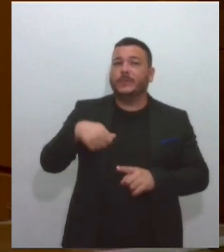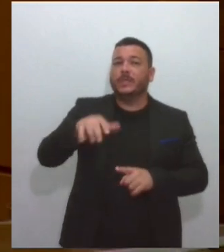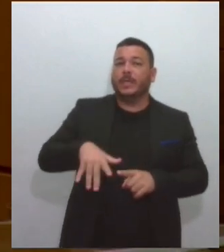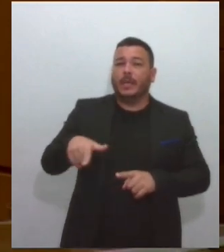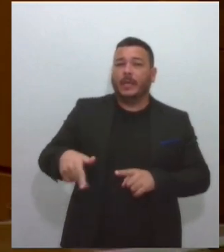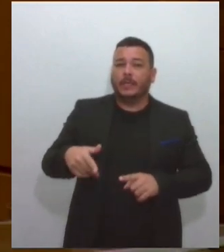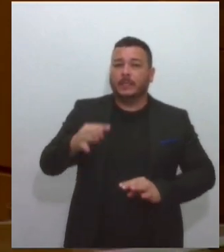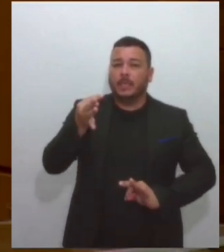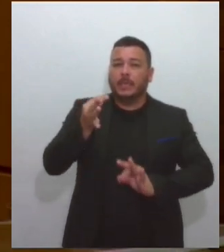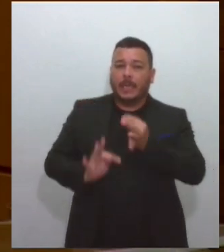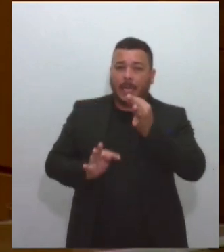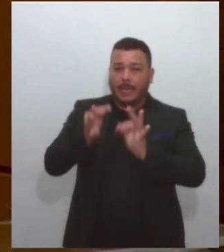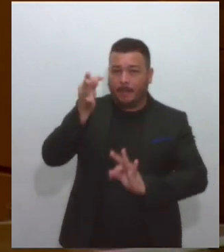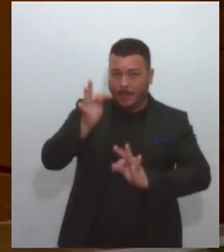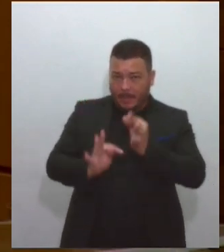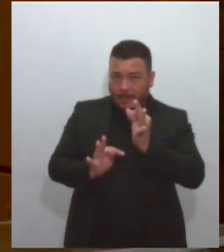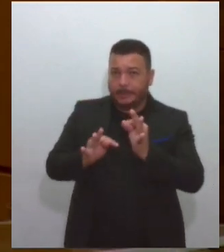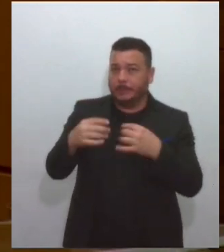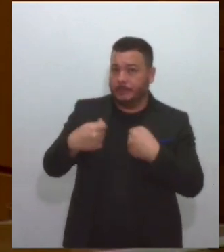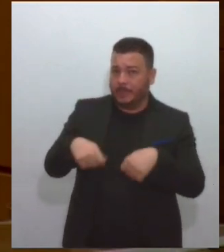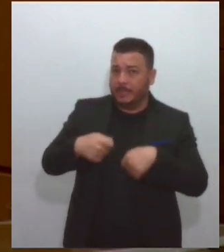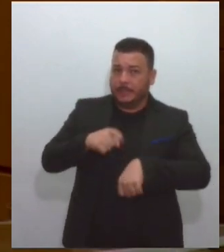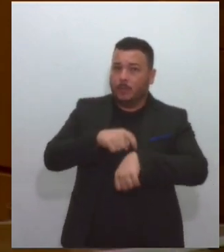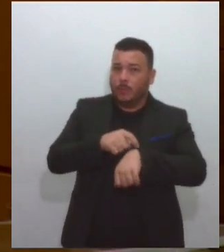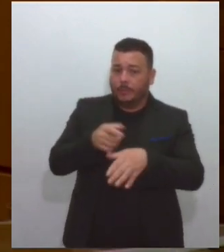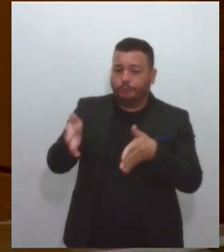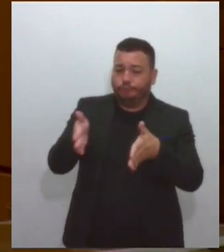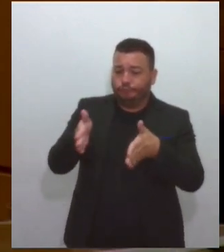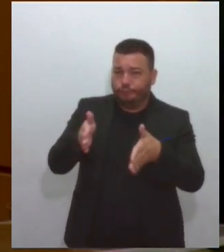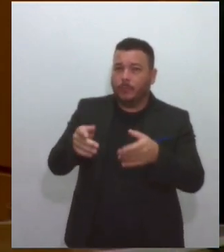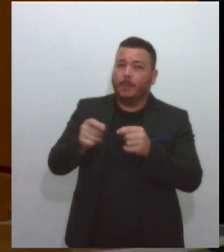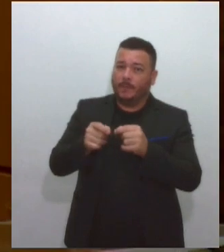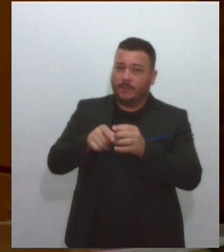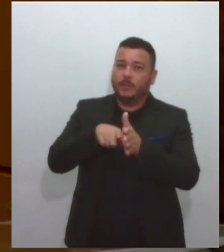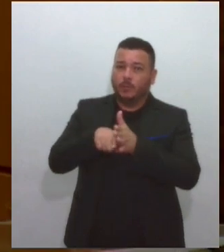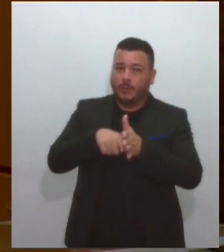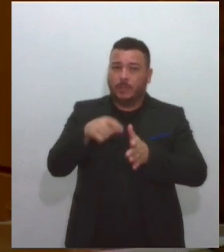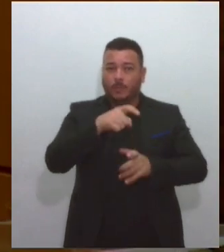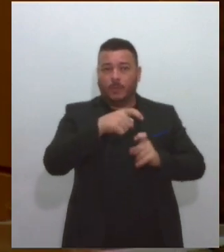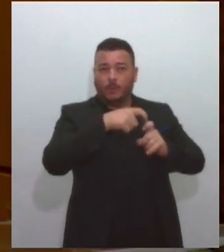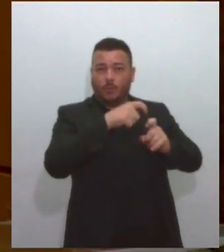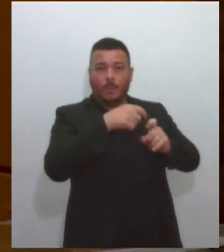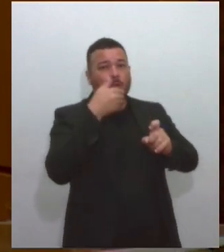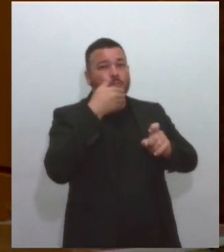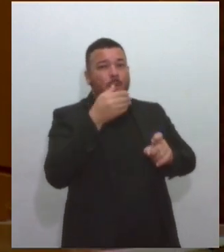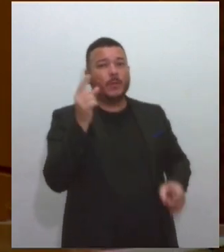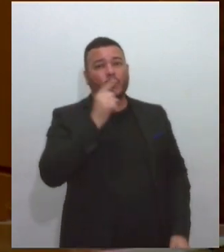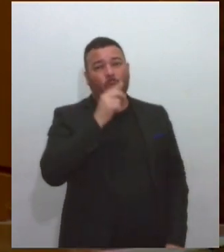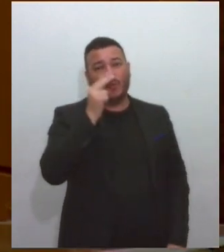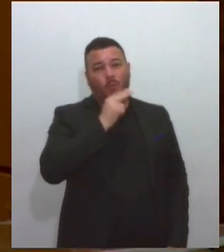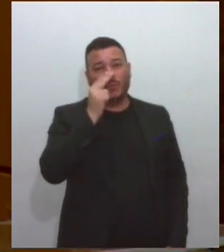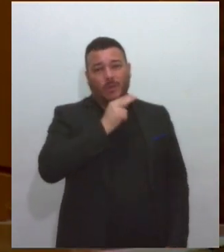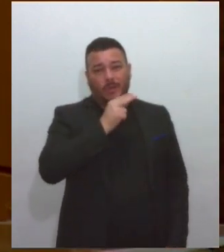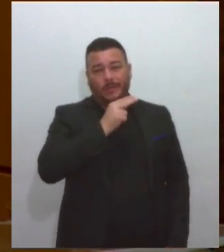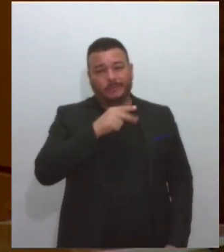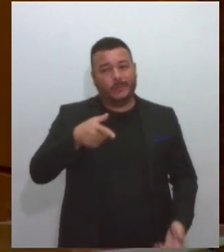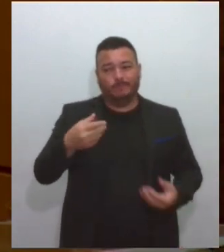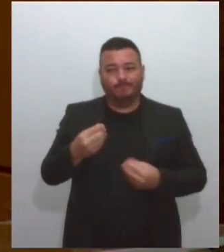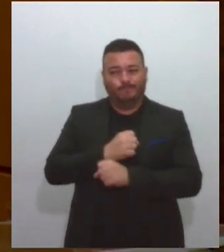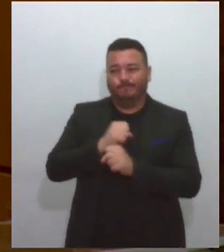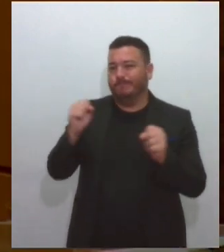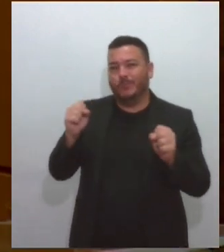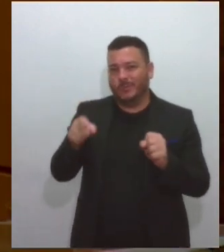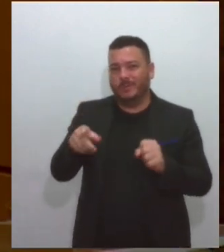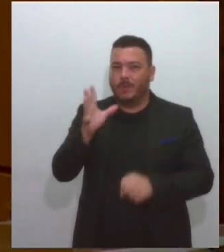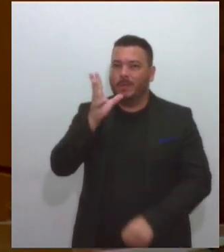esperar esse tempo para realizar um exame que o médico solicita com urgência, realmente não fica, inclusive com a sua saúde